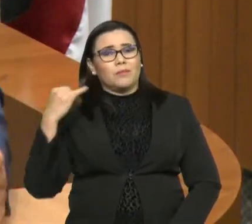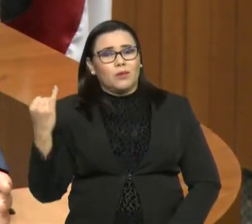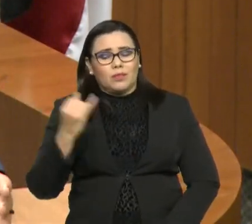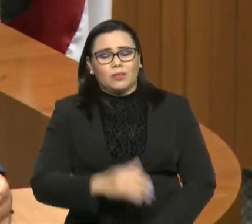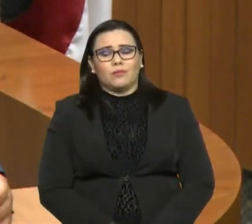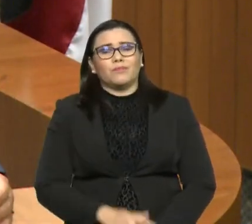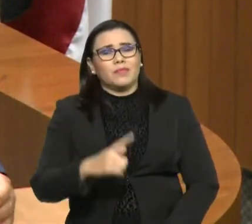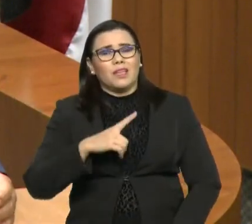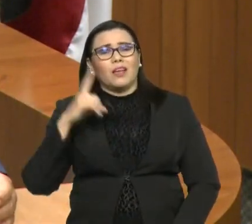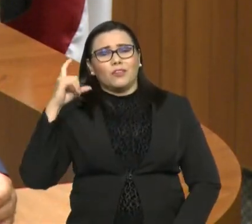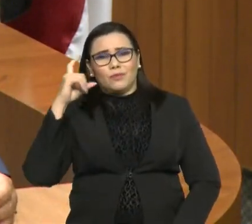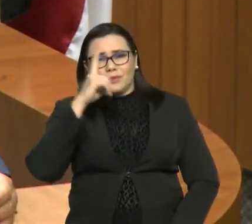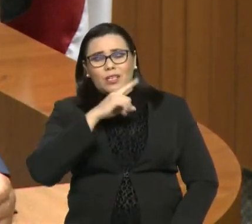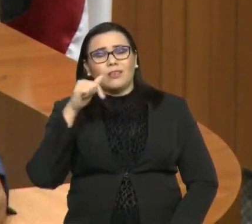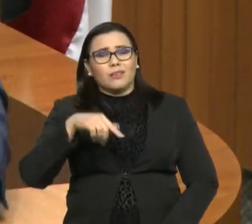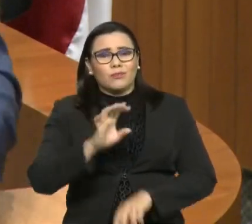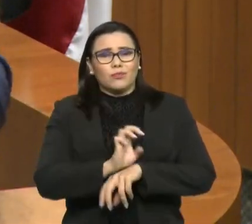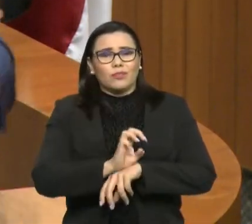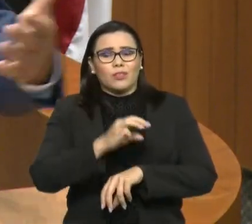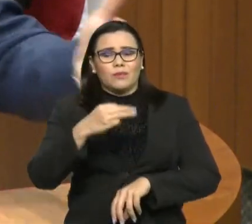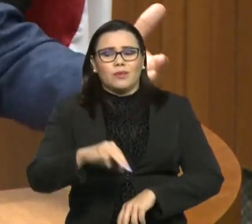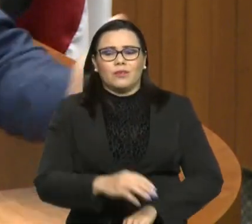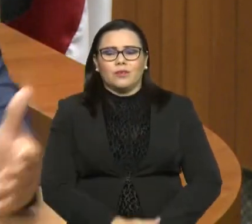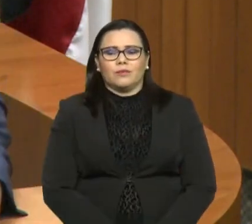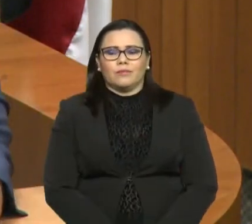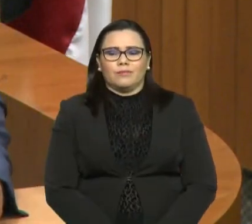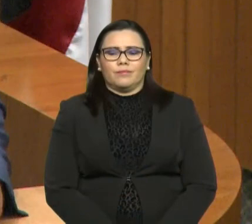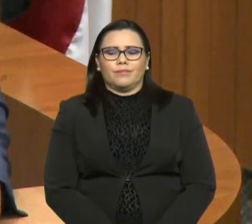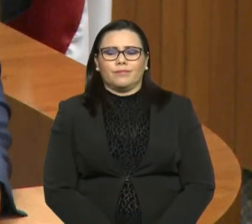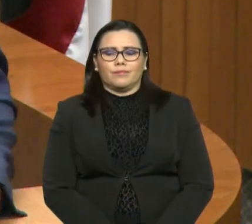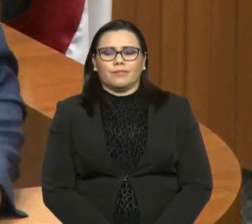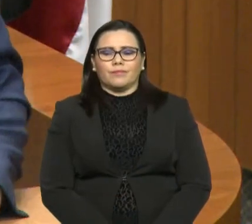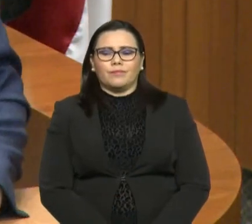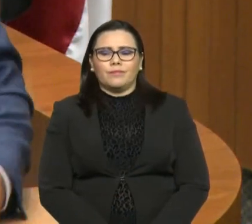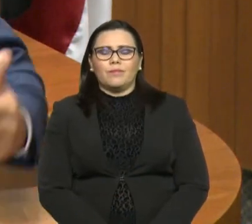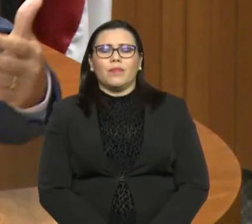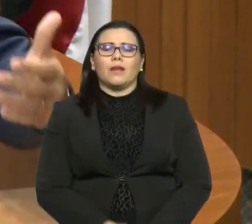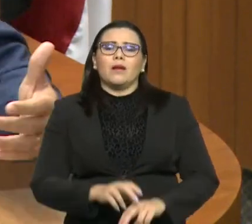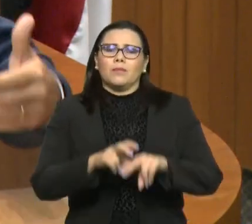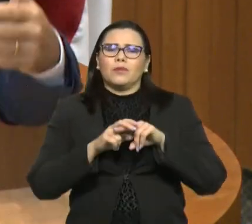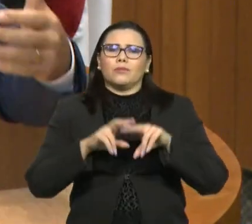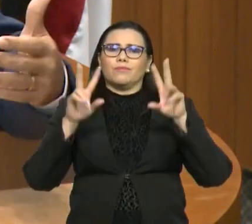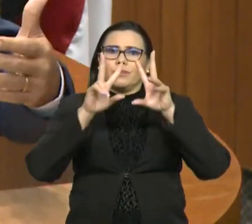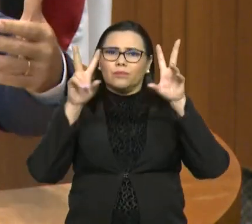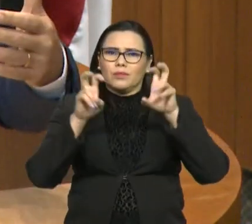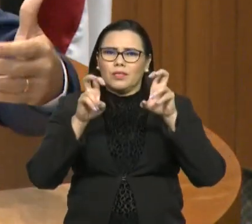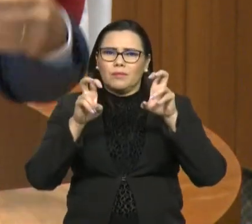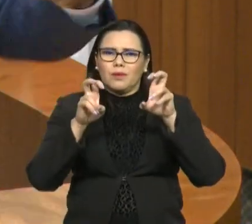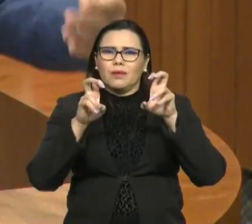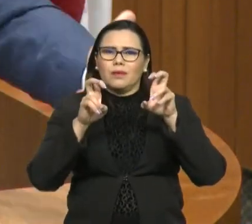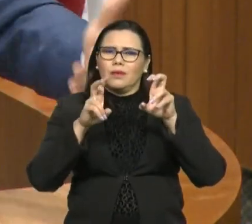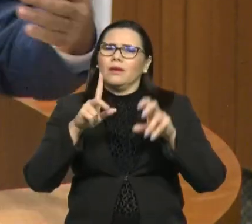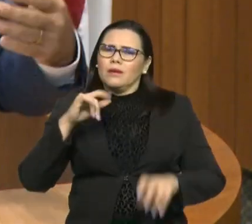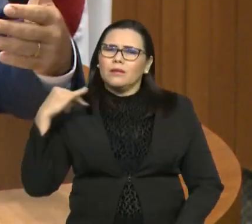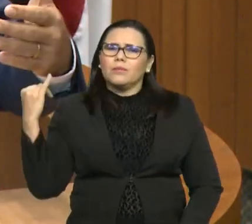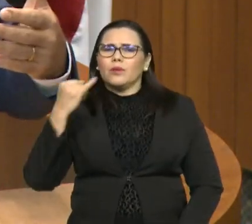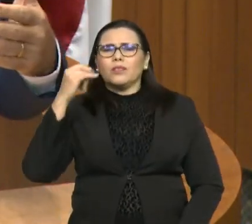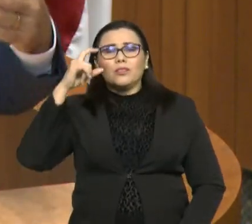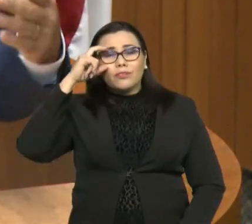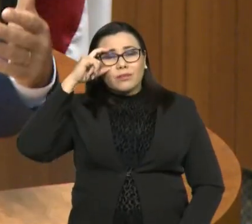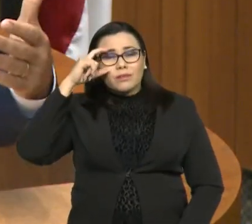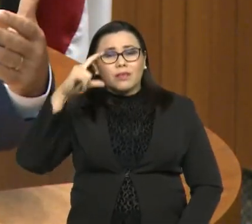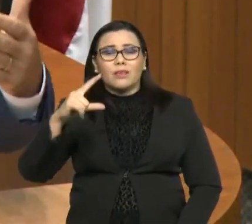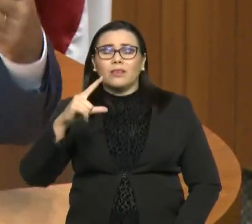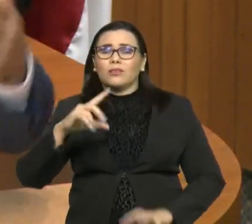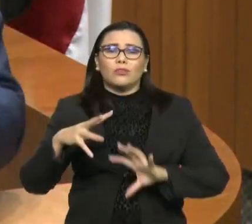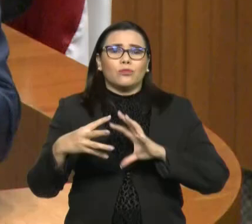no Maranhão, e assim esse tema se torna um tema de interesse de todos.